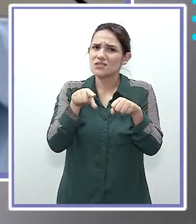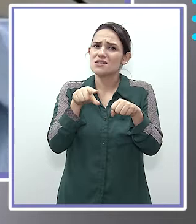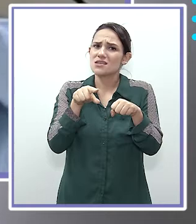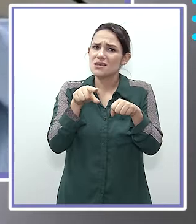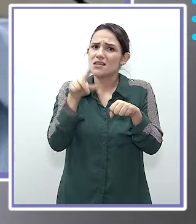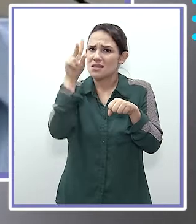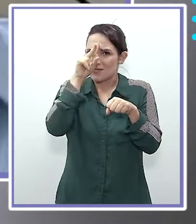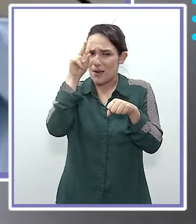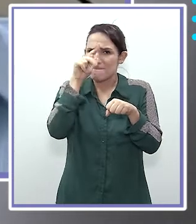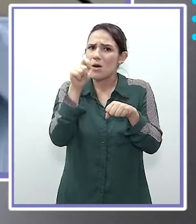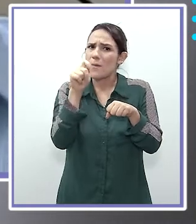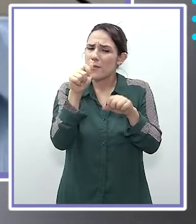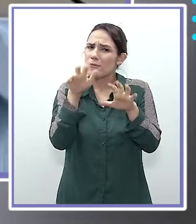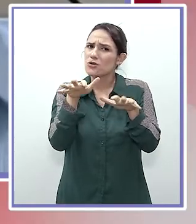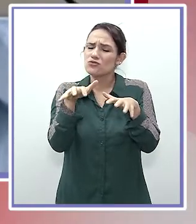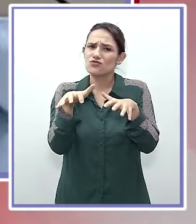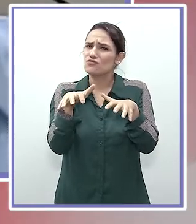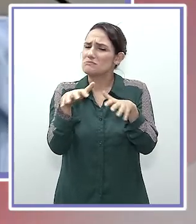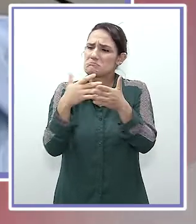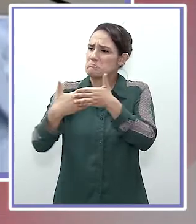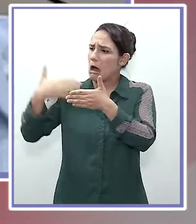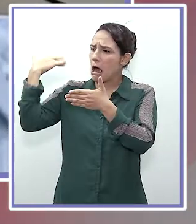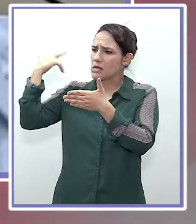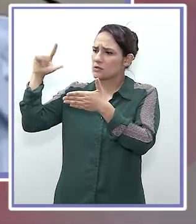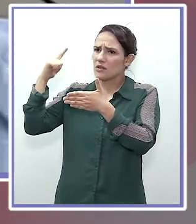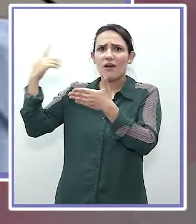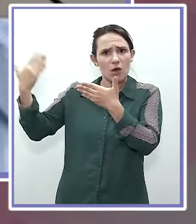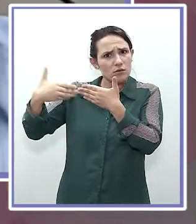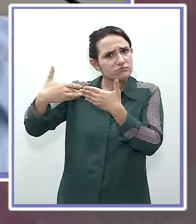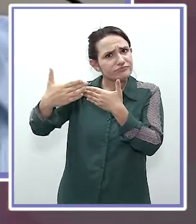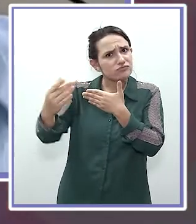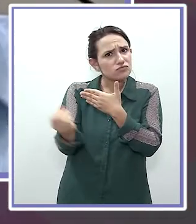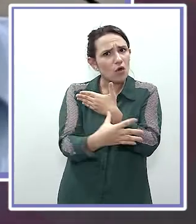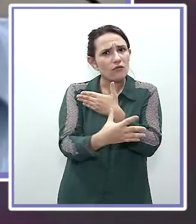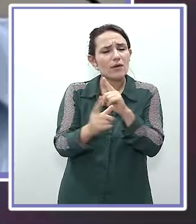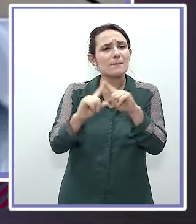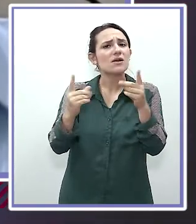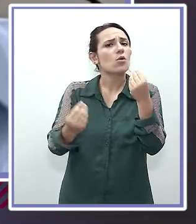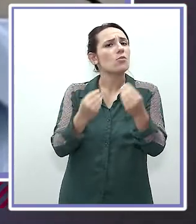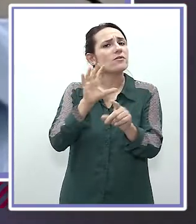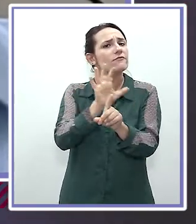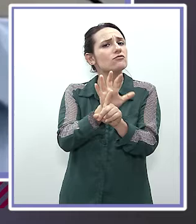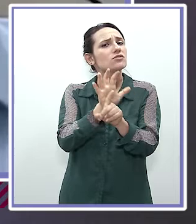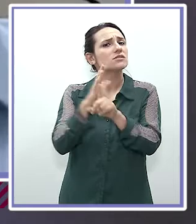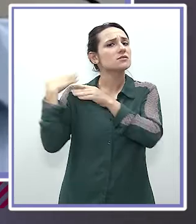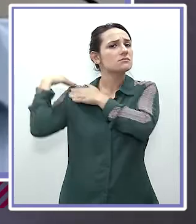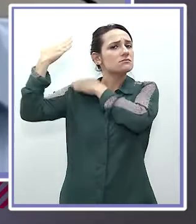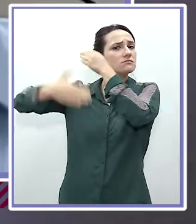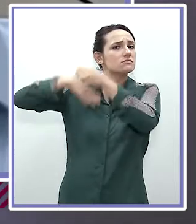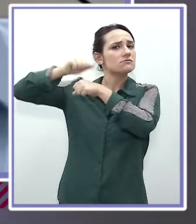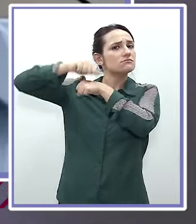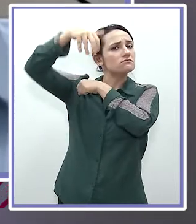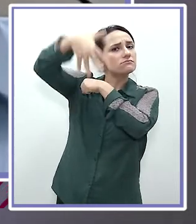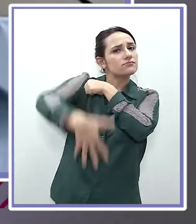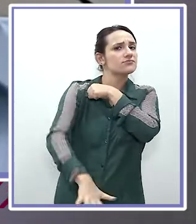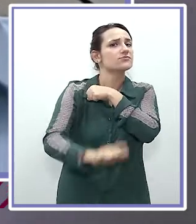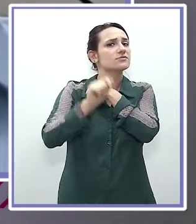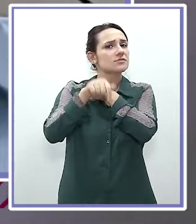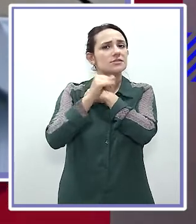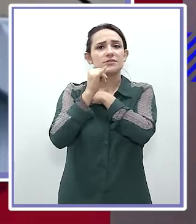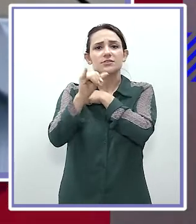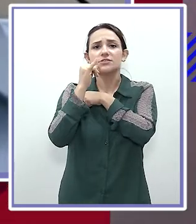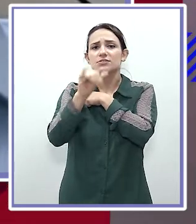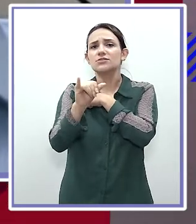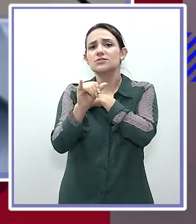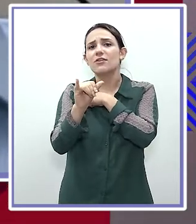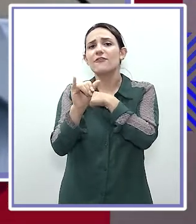pouca chuva nesse período, o que deve impactar na produção de energia a partir das usinas hidrelétricas. Professor,